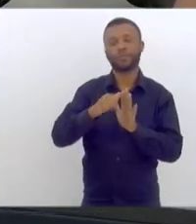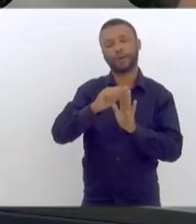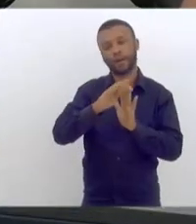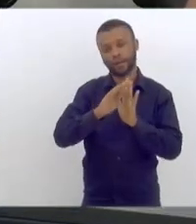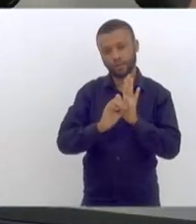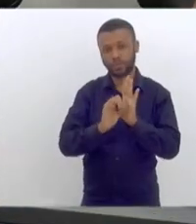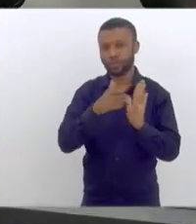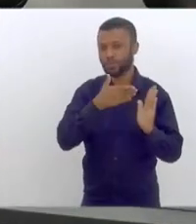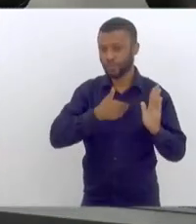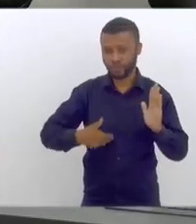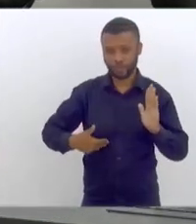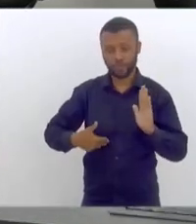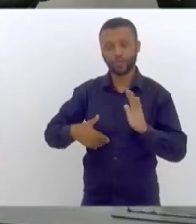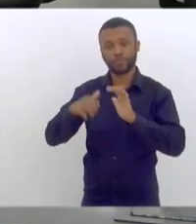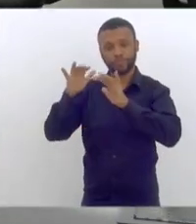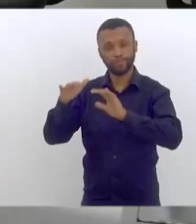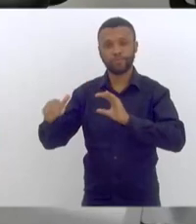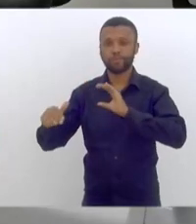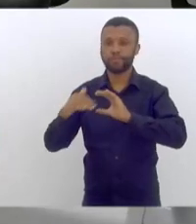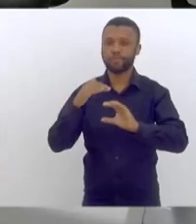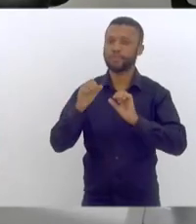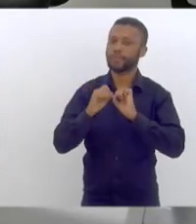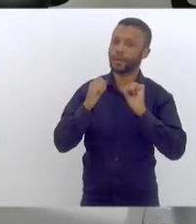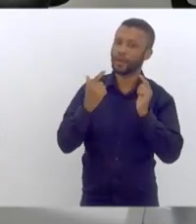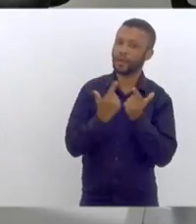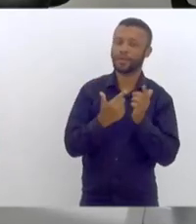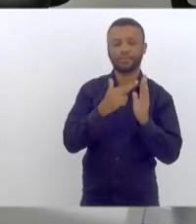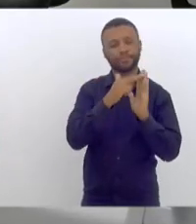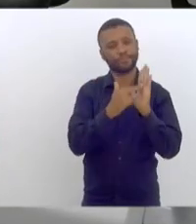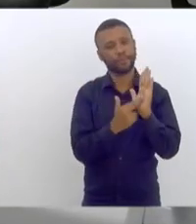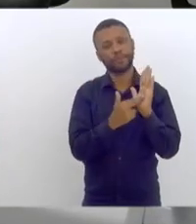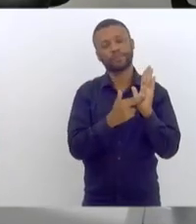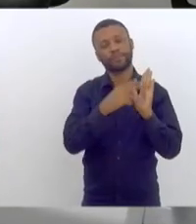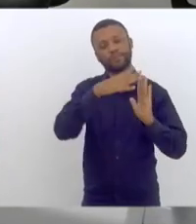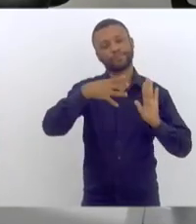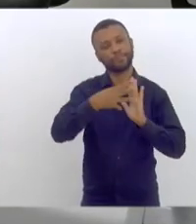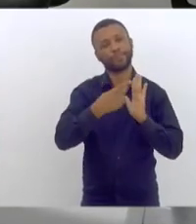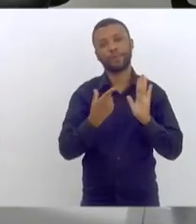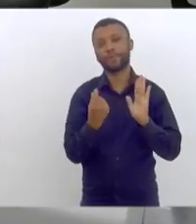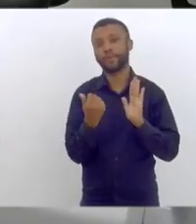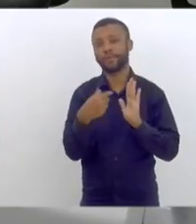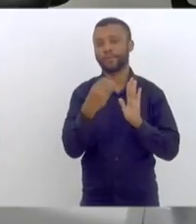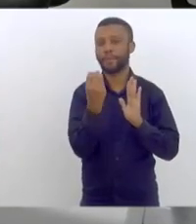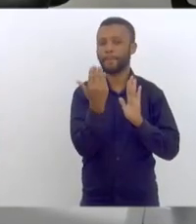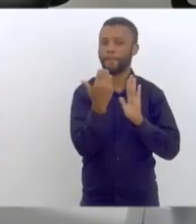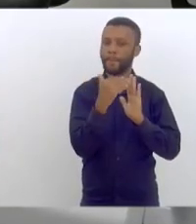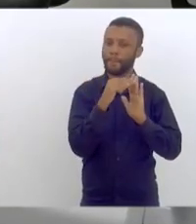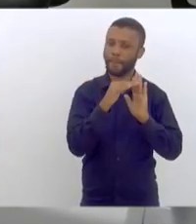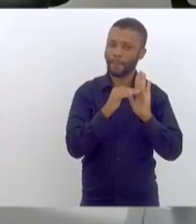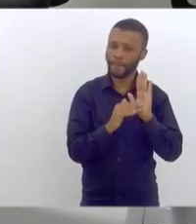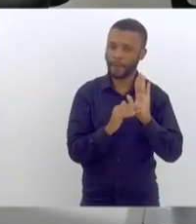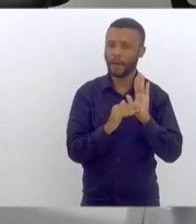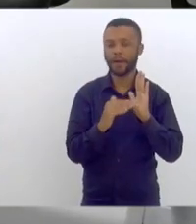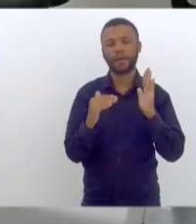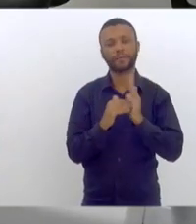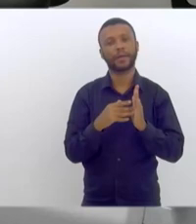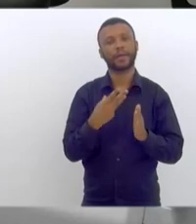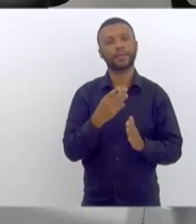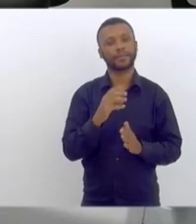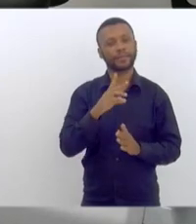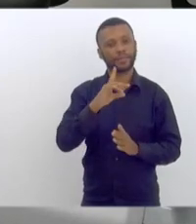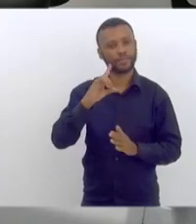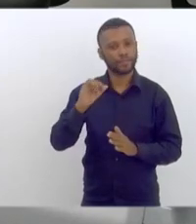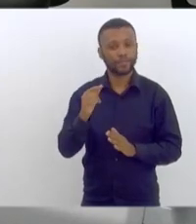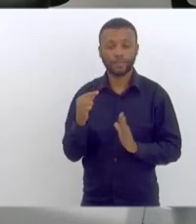exigência de envio Assembleia Legislativa do relatório com o instante dos valores em até 30 dias aqui na verdade